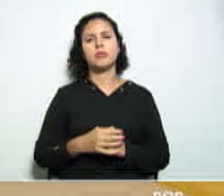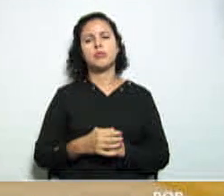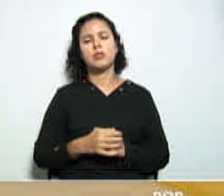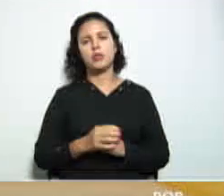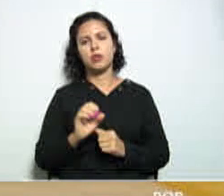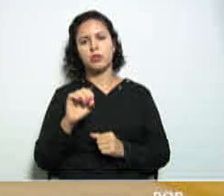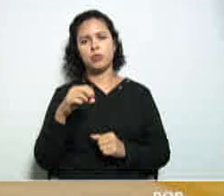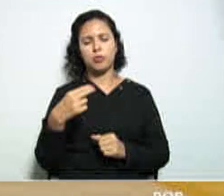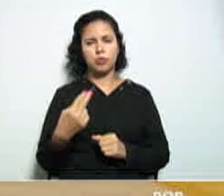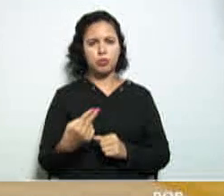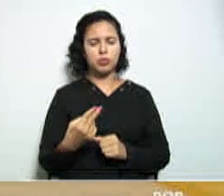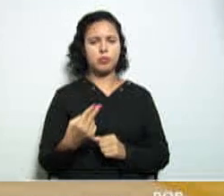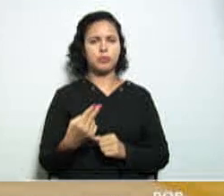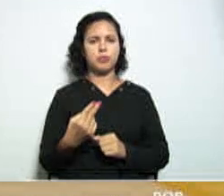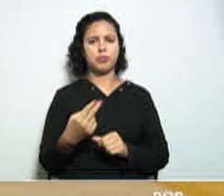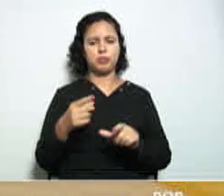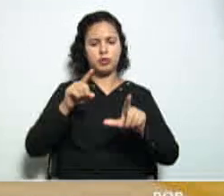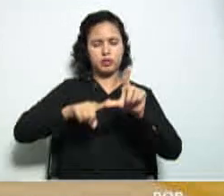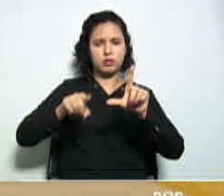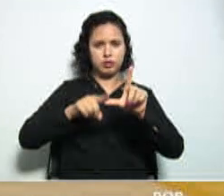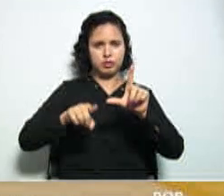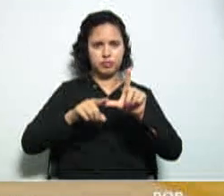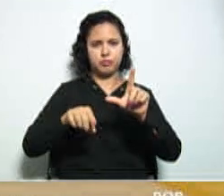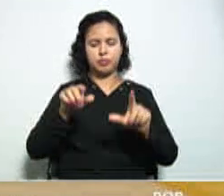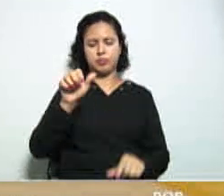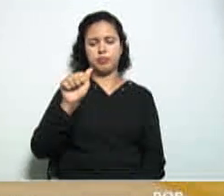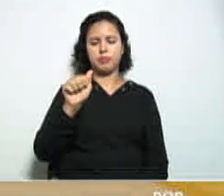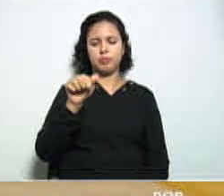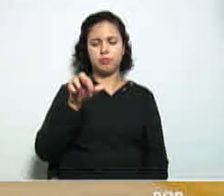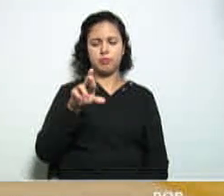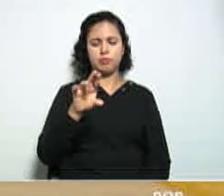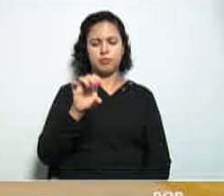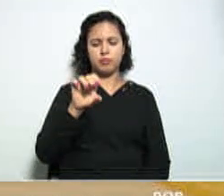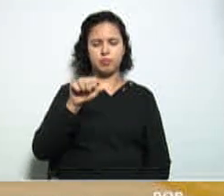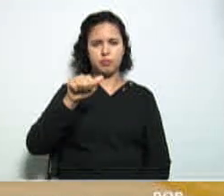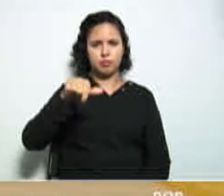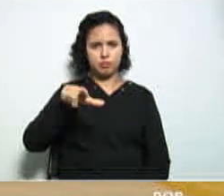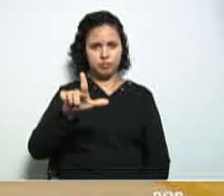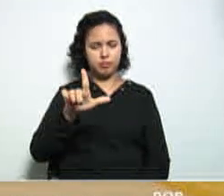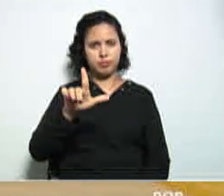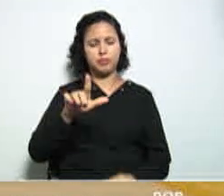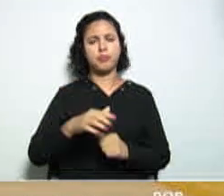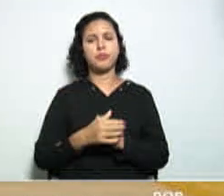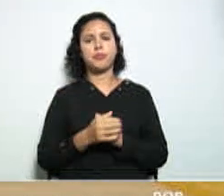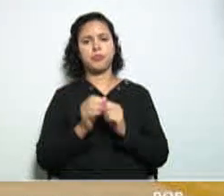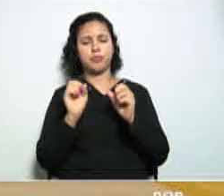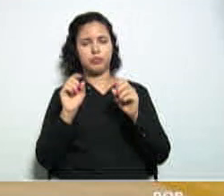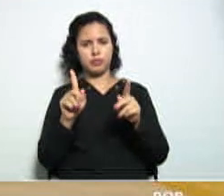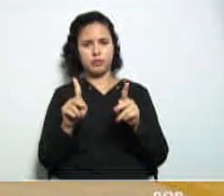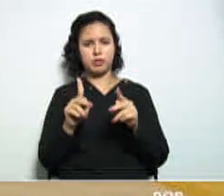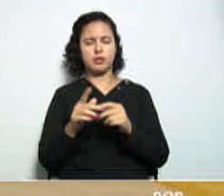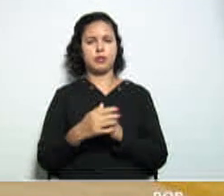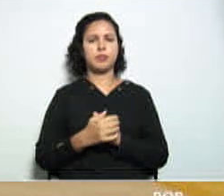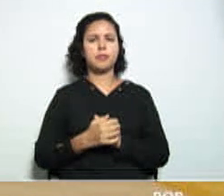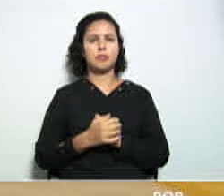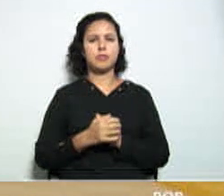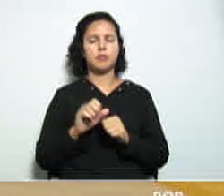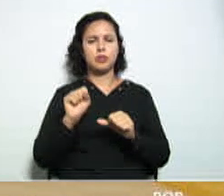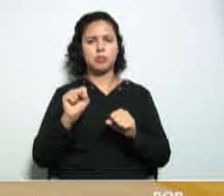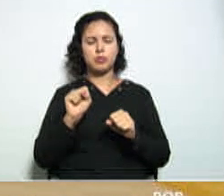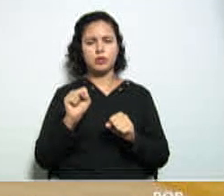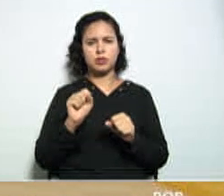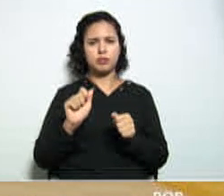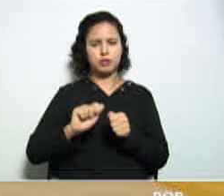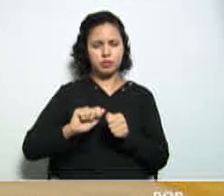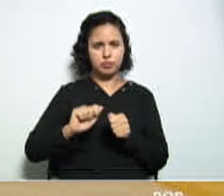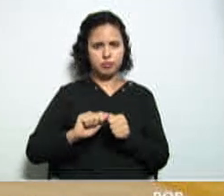o estilo da fonte Arial ou Times, ok? A gente pode fazer